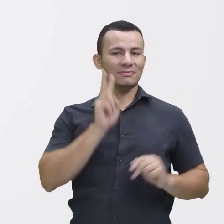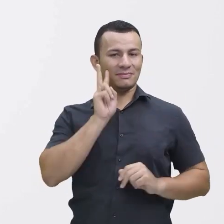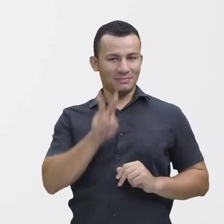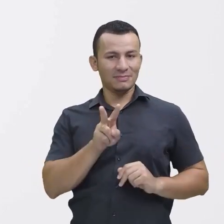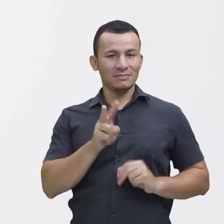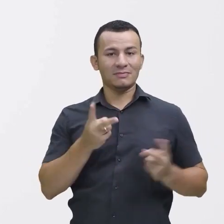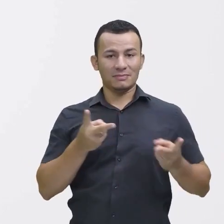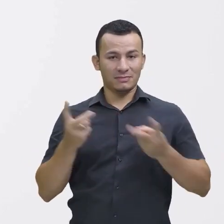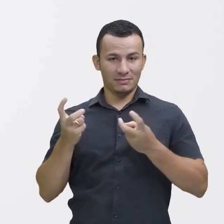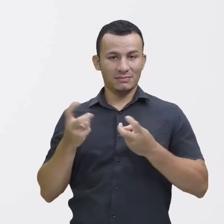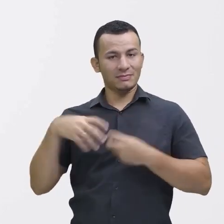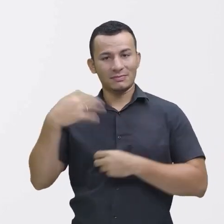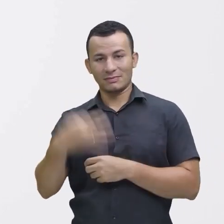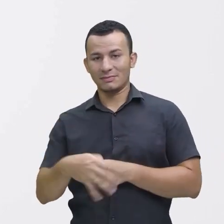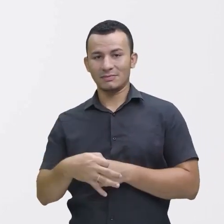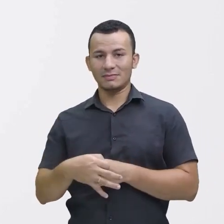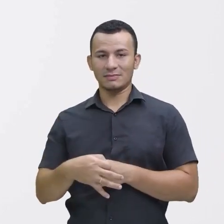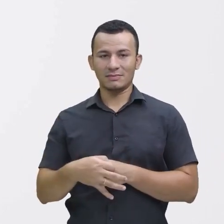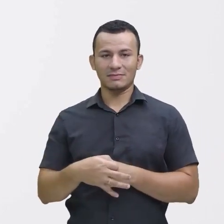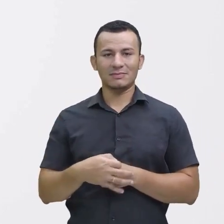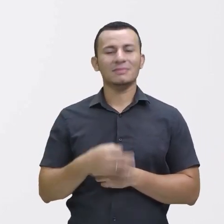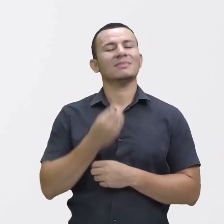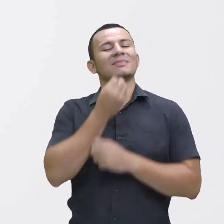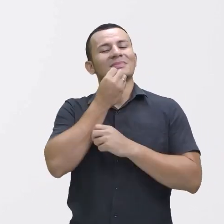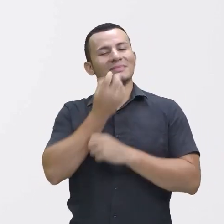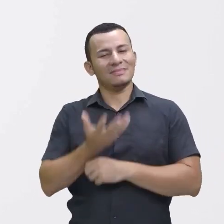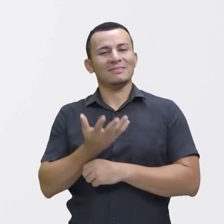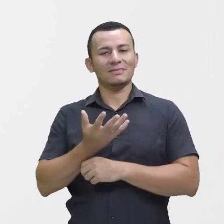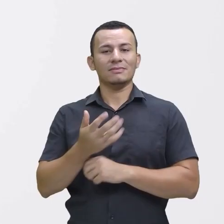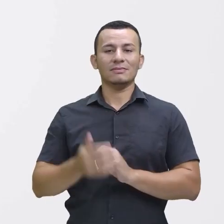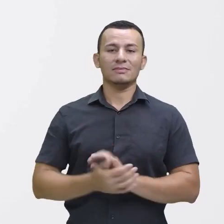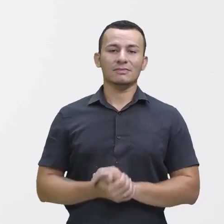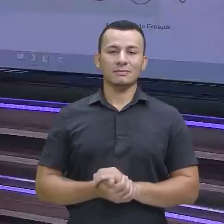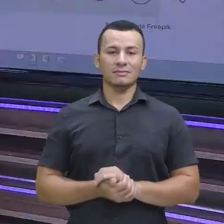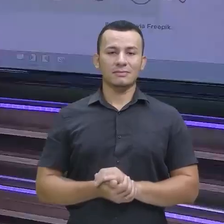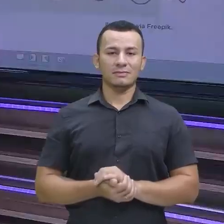sentença. Tá certo? Muito bem!